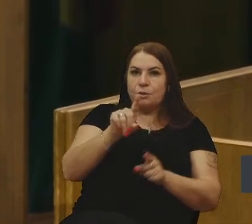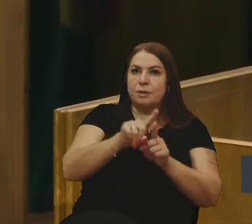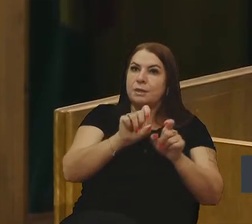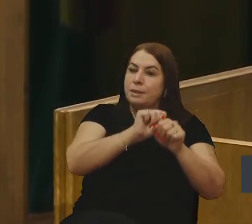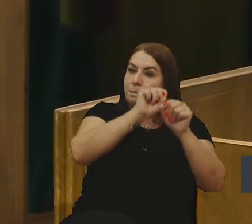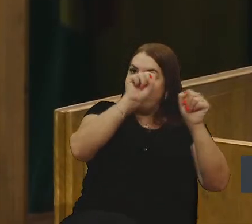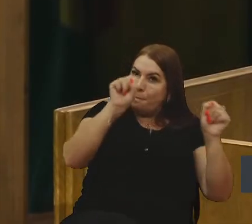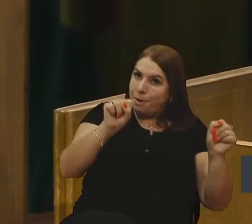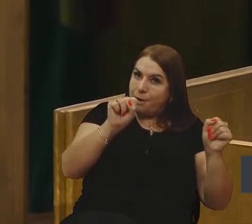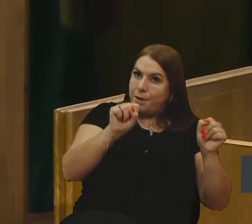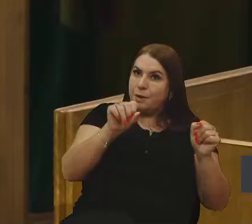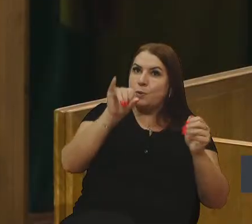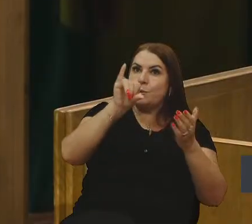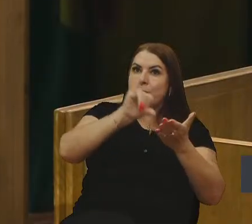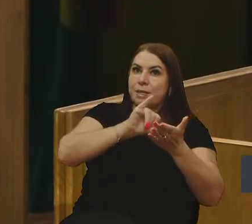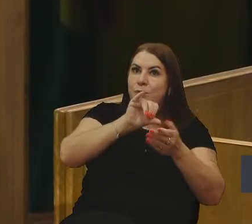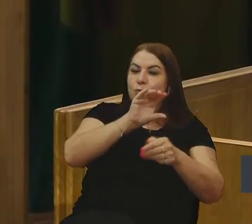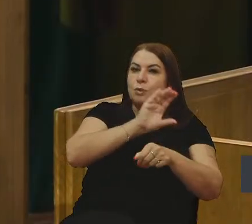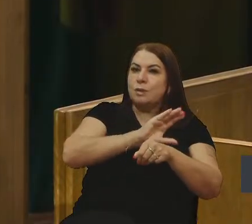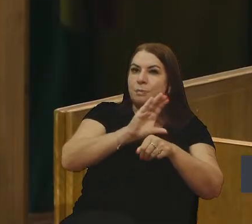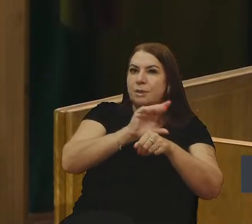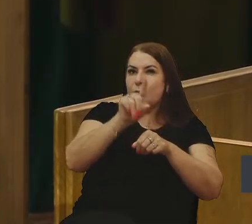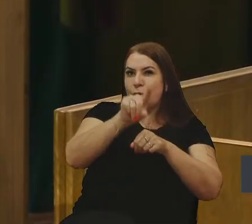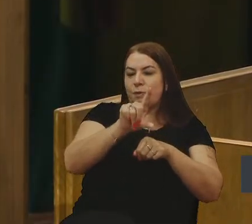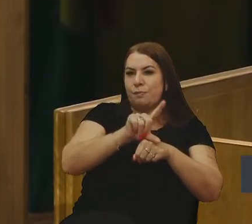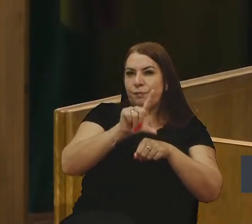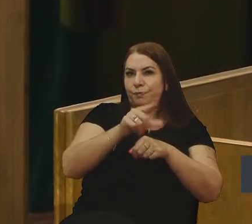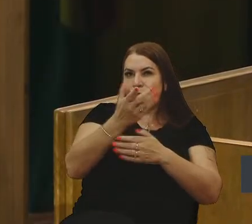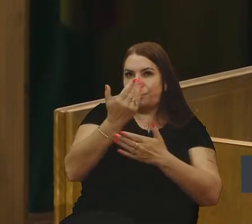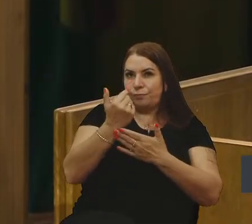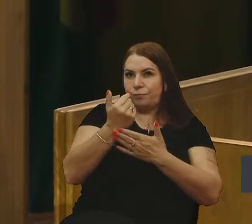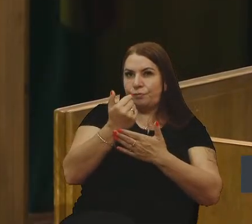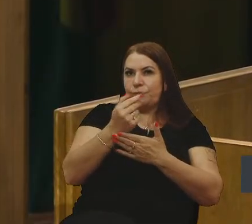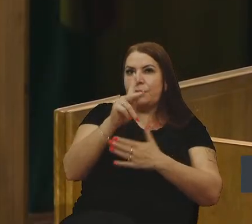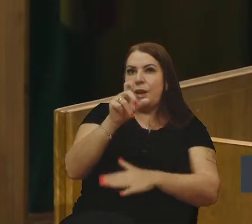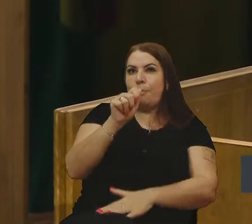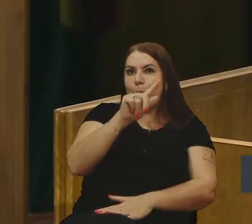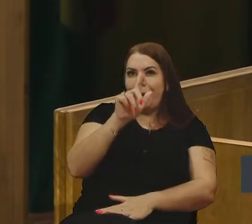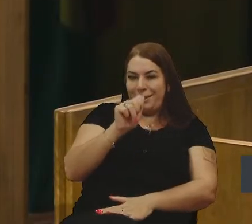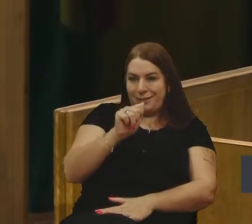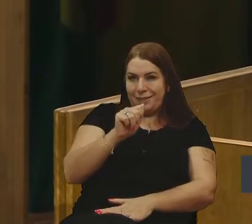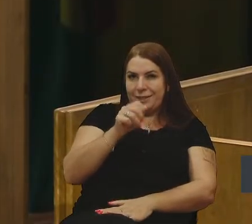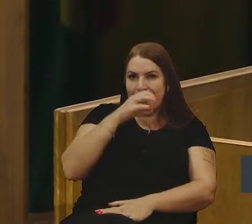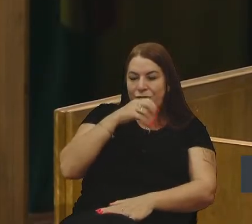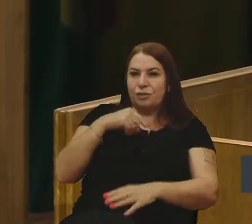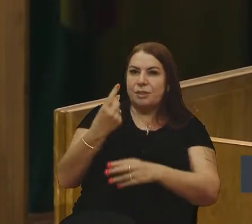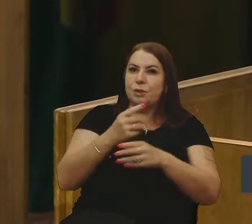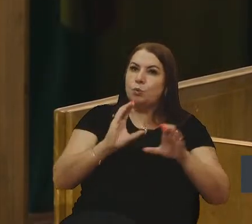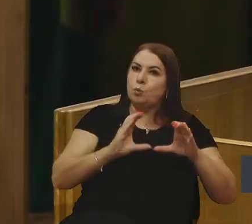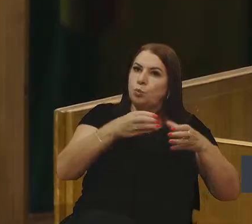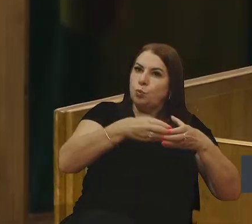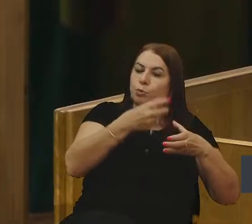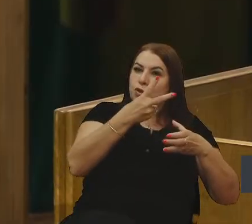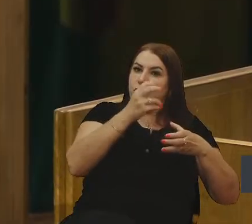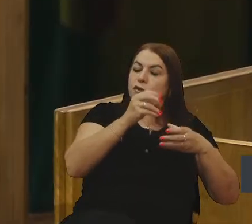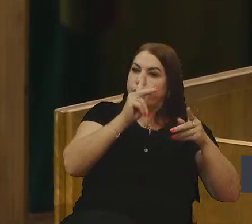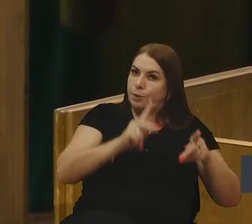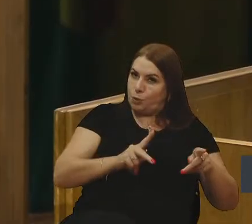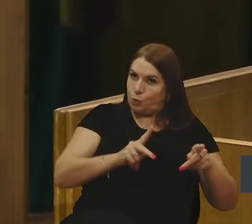manhã, no Centro de Capacitação e Comércio, antigo Plaza Caxias. Serão turmas de 20